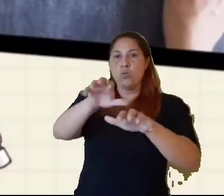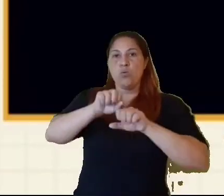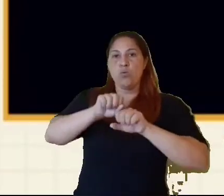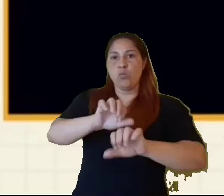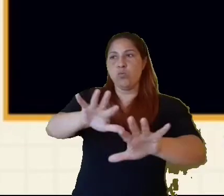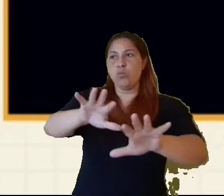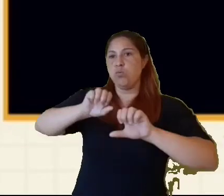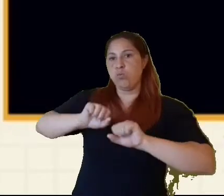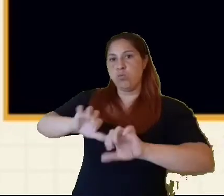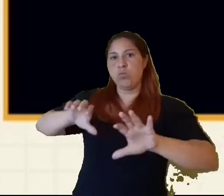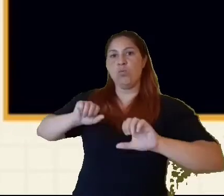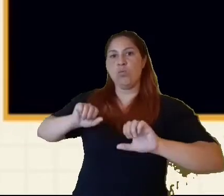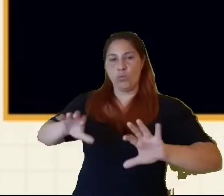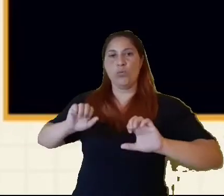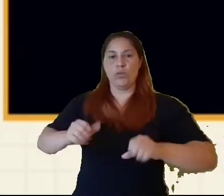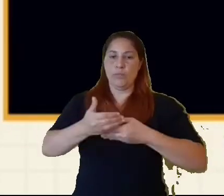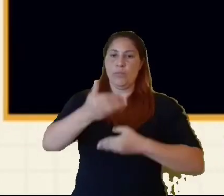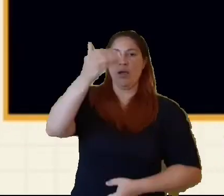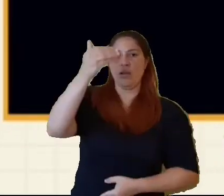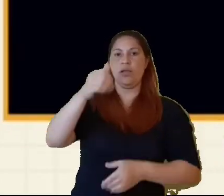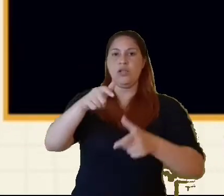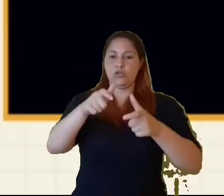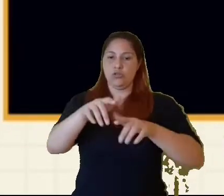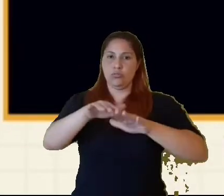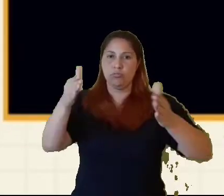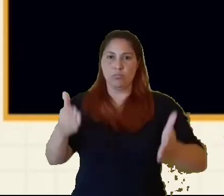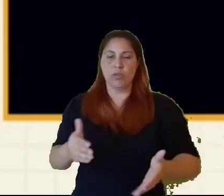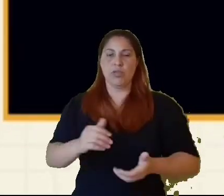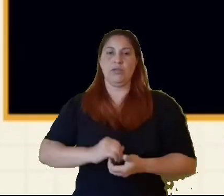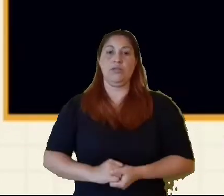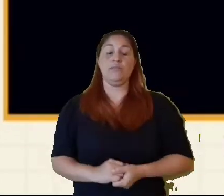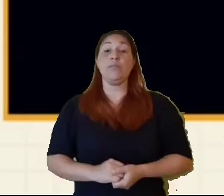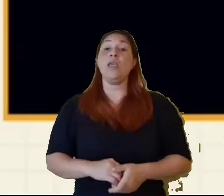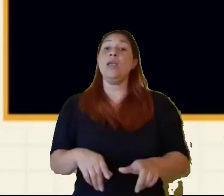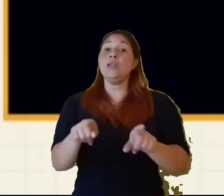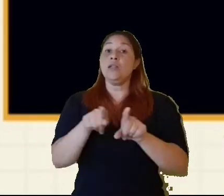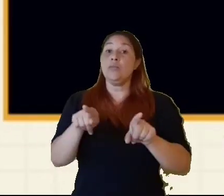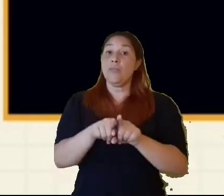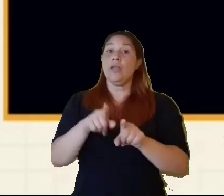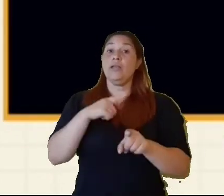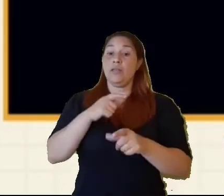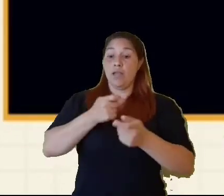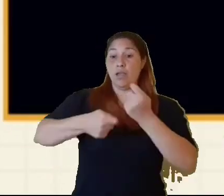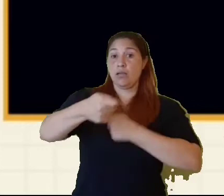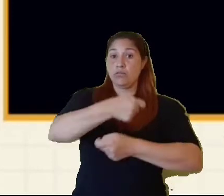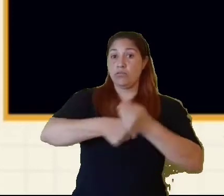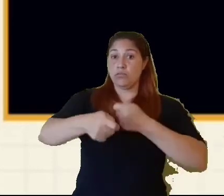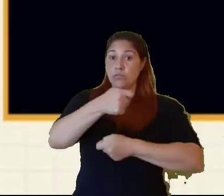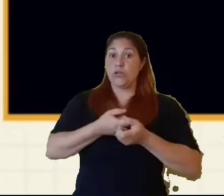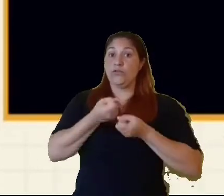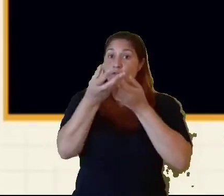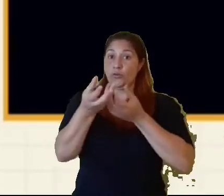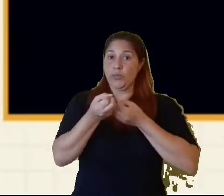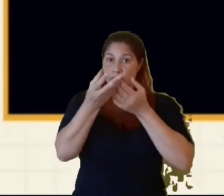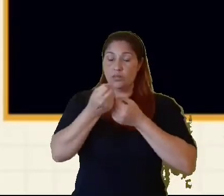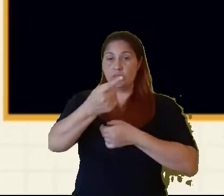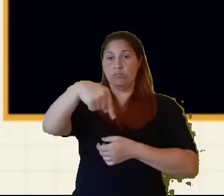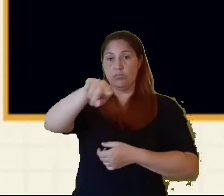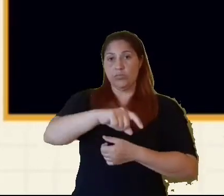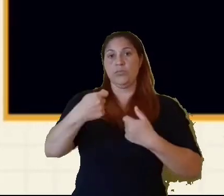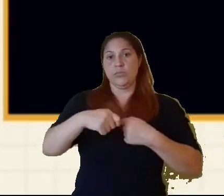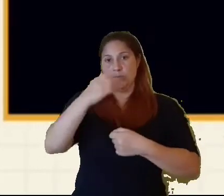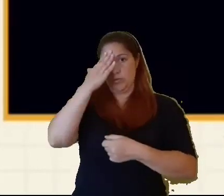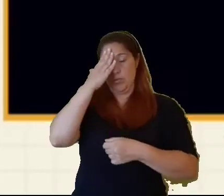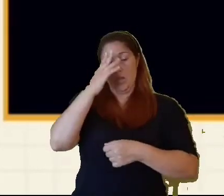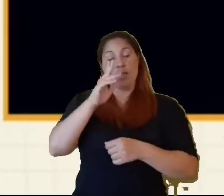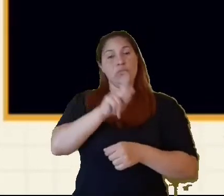lugar. E aí eu vou passar para vocês algumas questões que são administrativas, que as professoras não vão estar informando na reunião delas, por